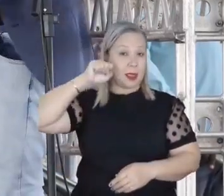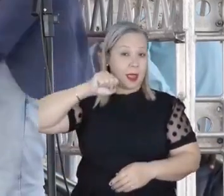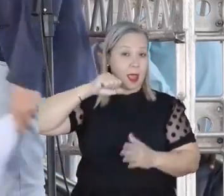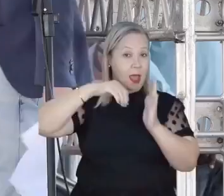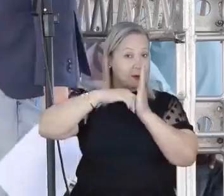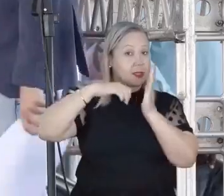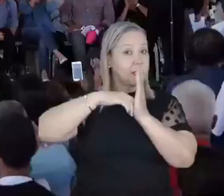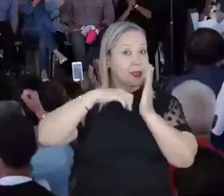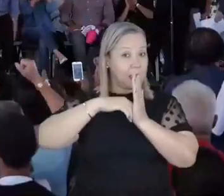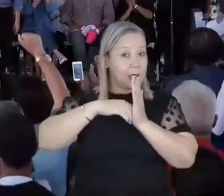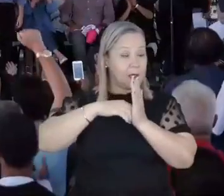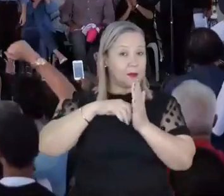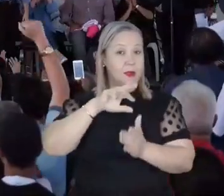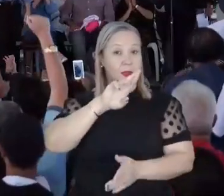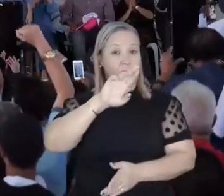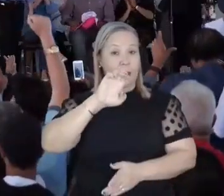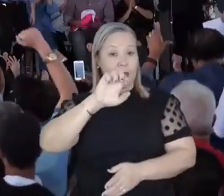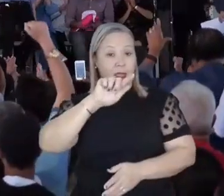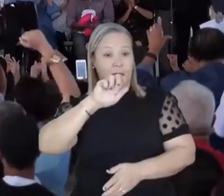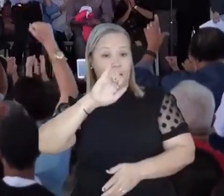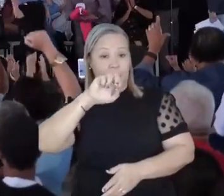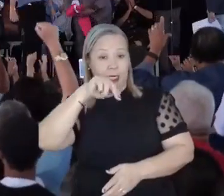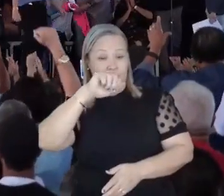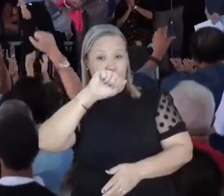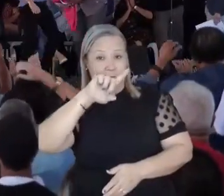Reginaldo Lopes.